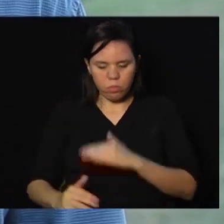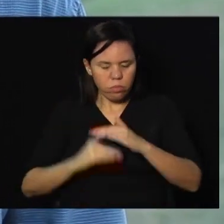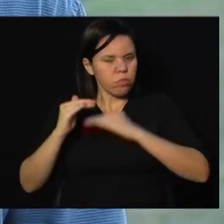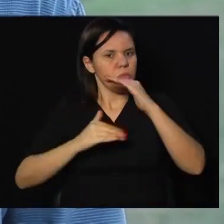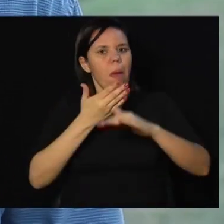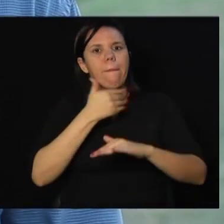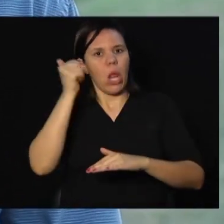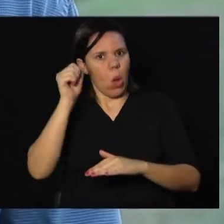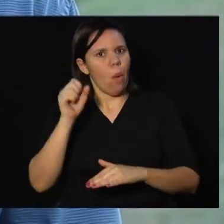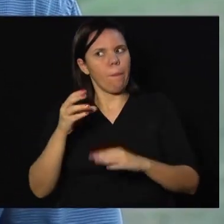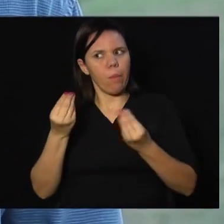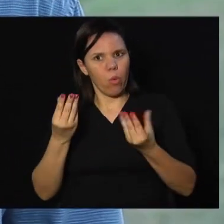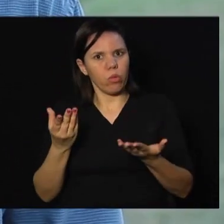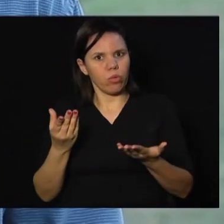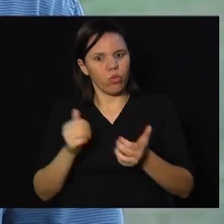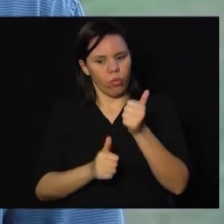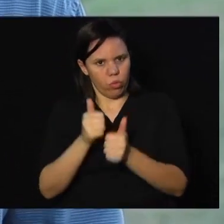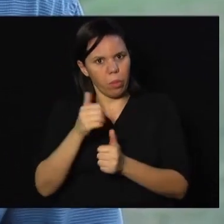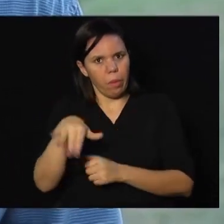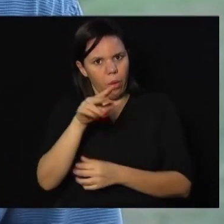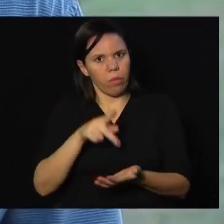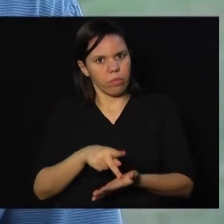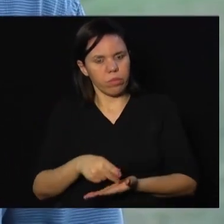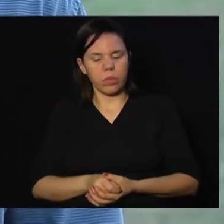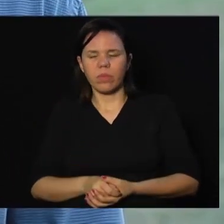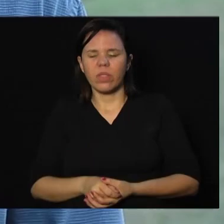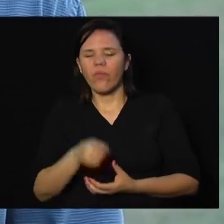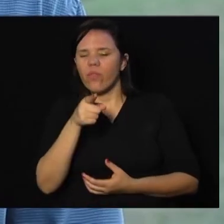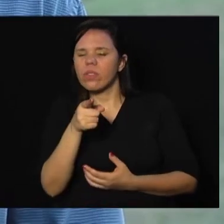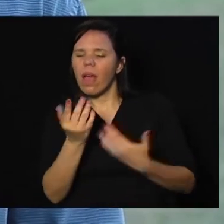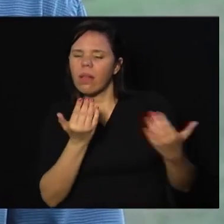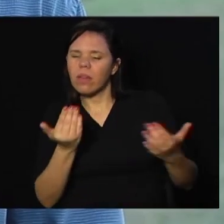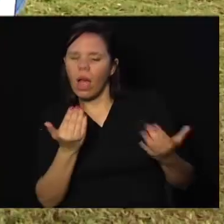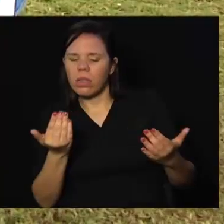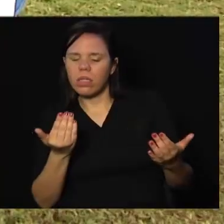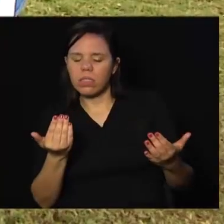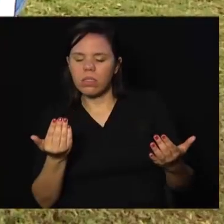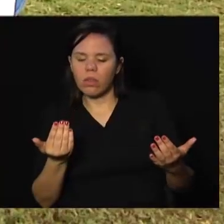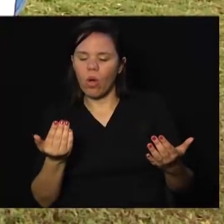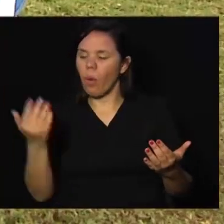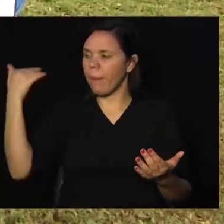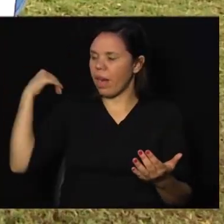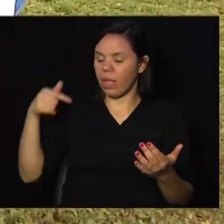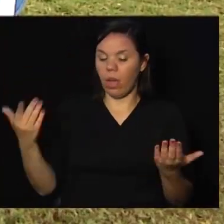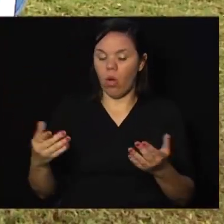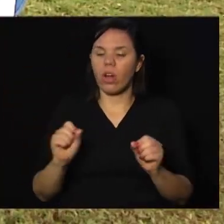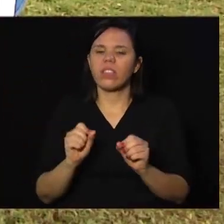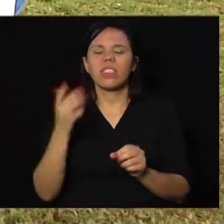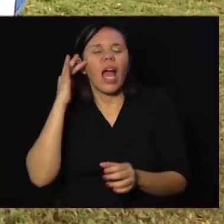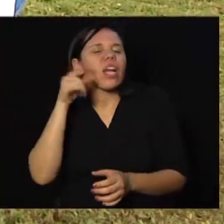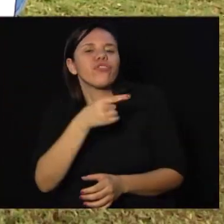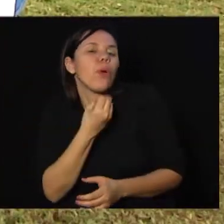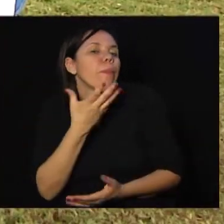corrido. Essa evolução no futebol, analisando os jogos de hoje, você acha que foi para o bem ou você acha que está